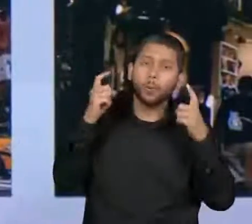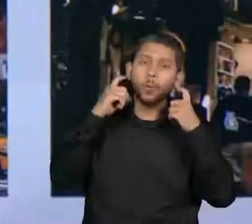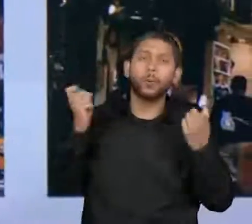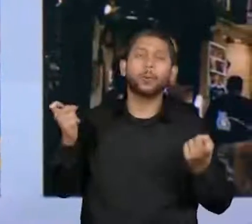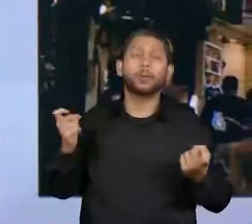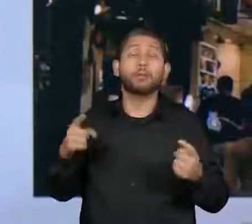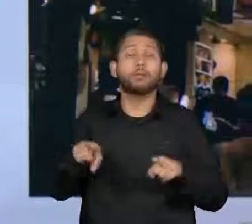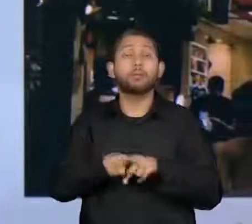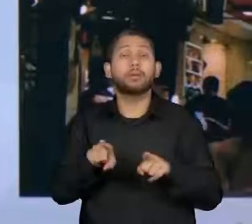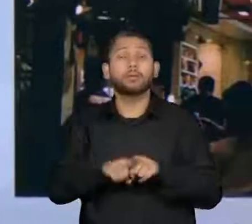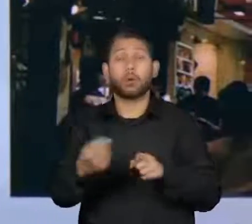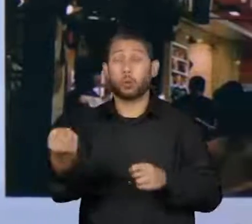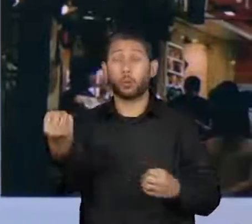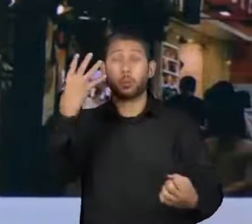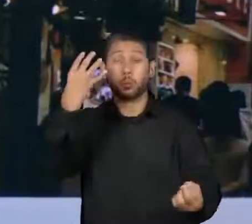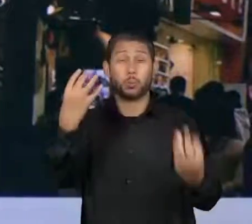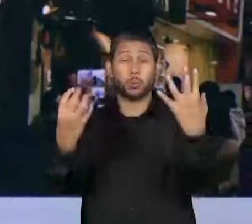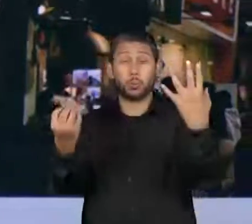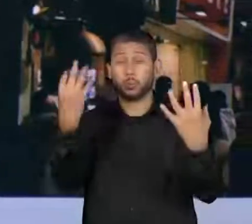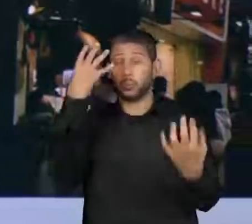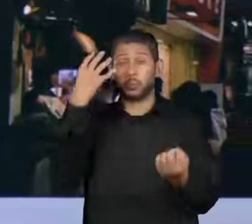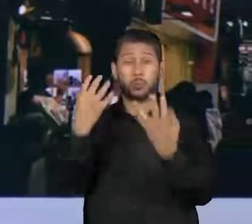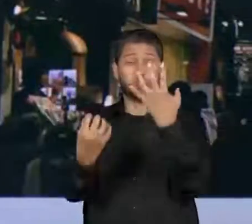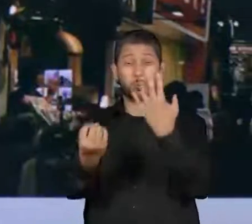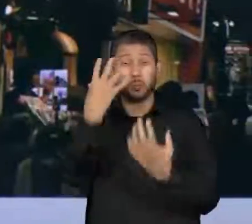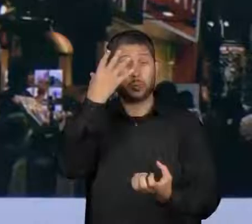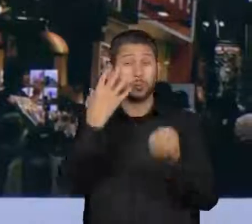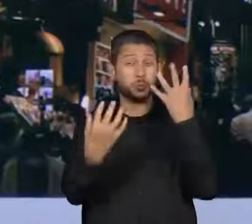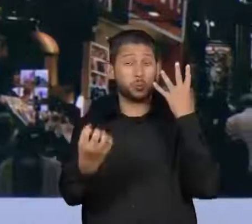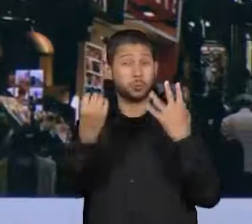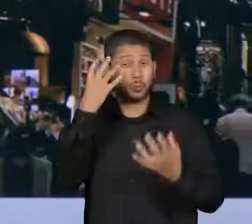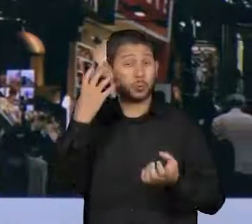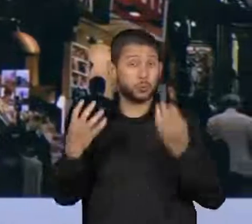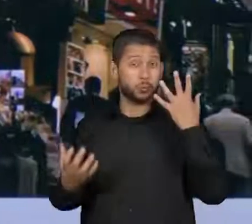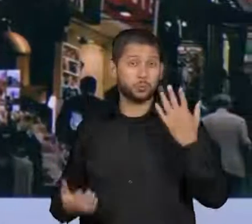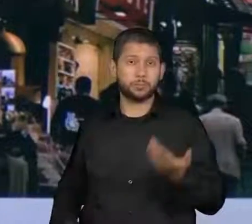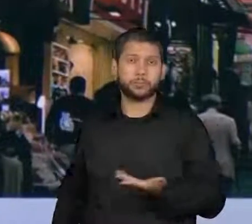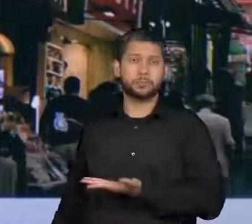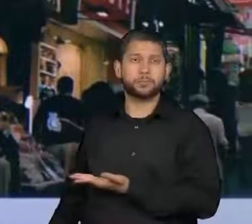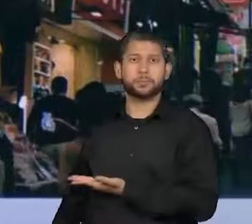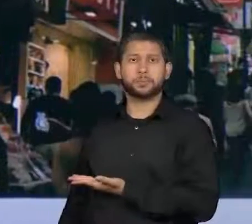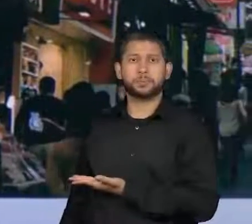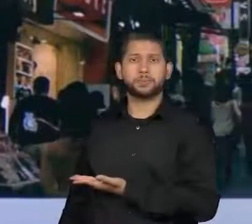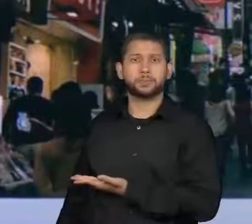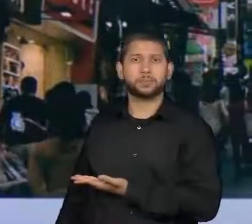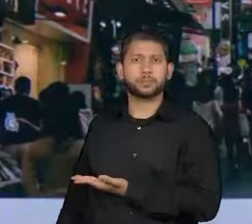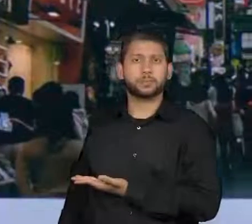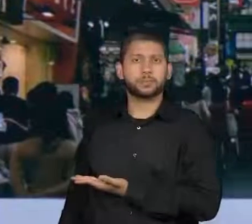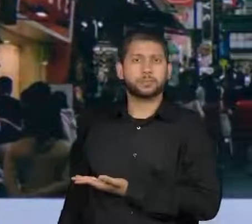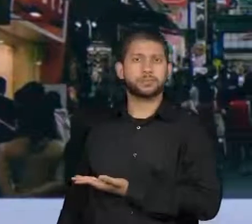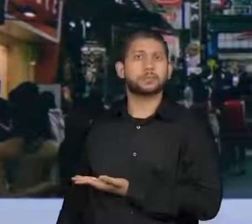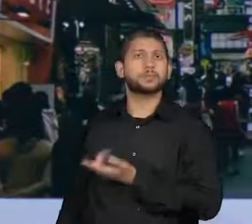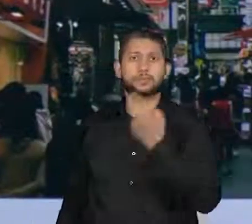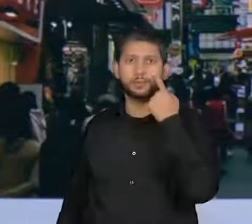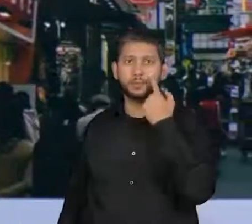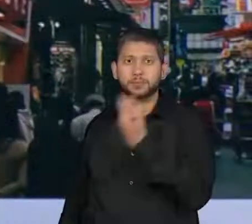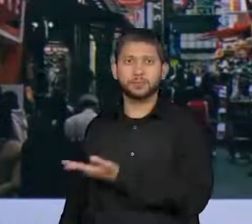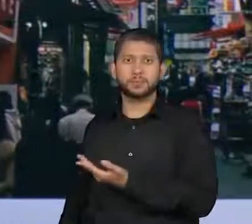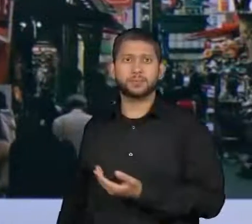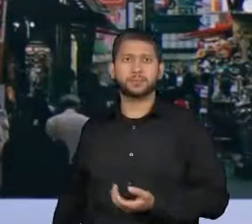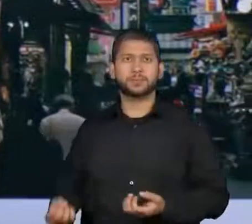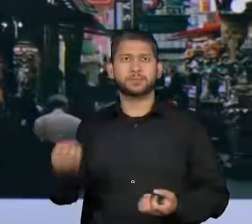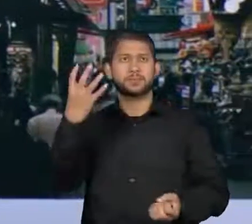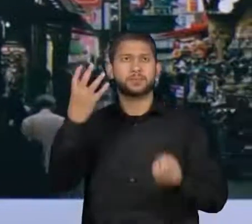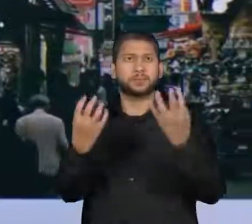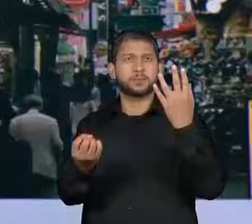as luzes aí se destacam, não é? Do outdoor, olha só, as luzes ali dos locais.